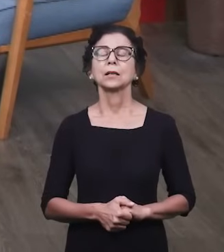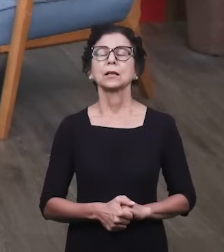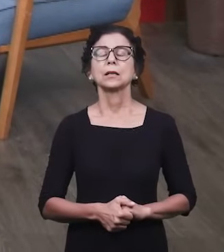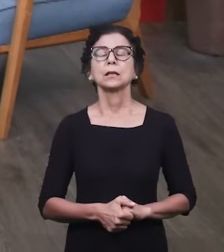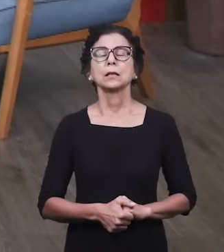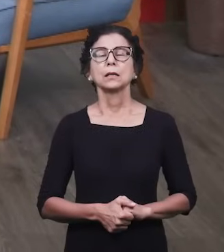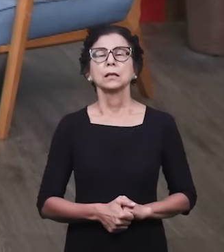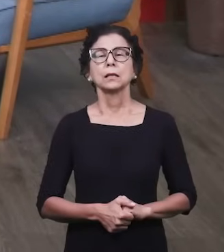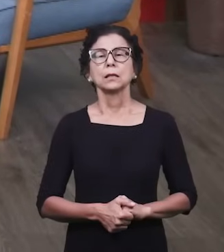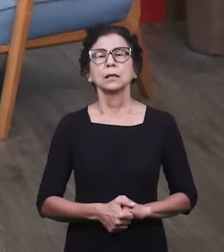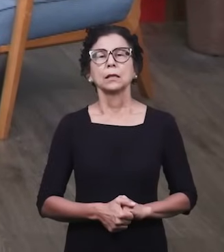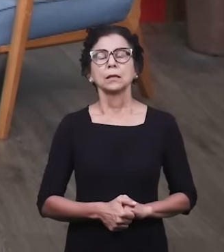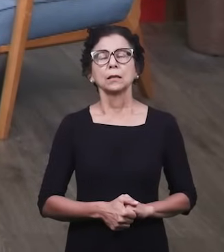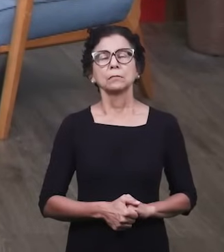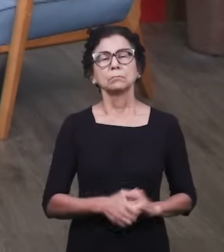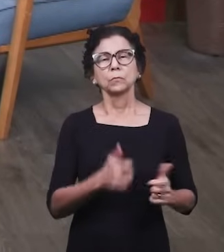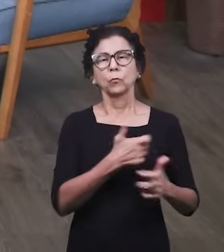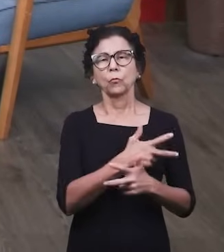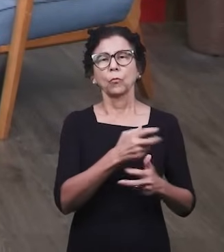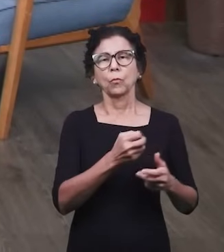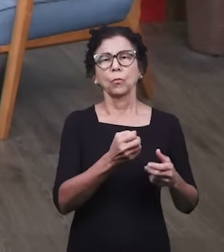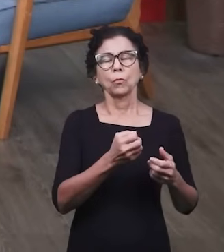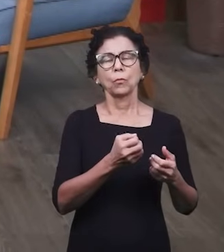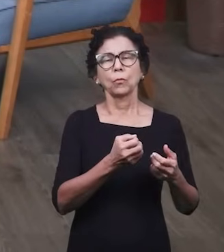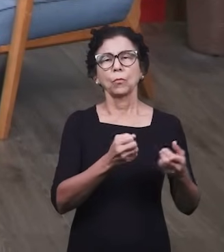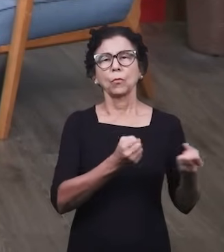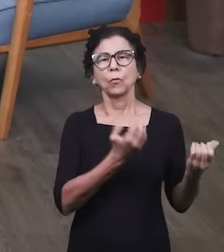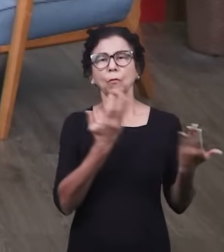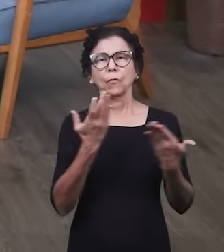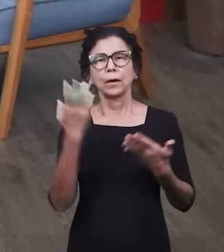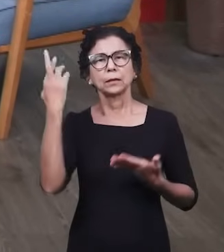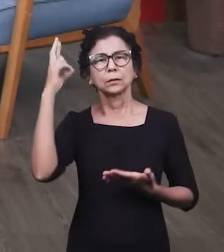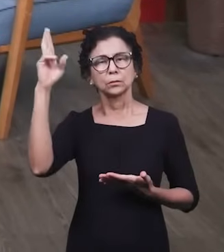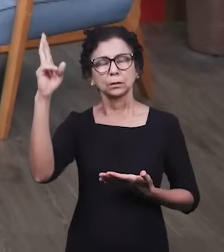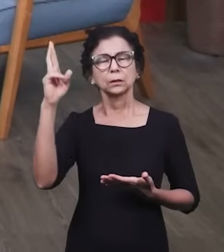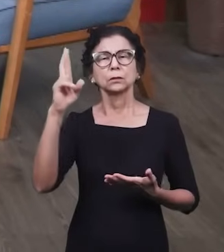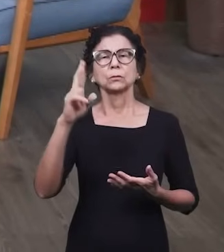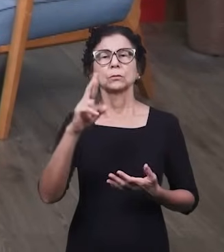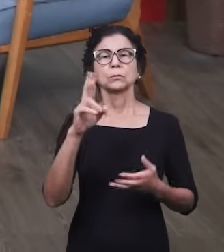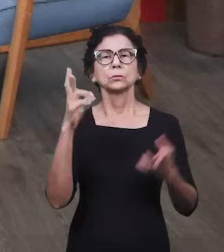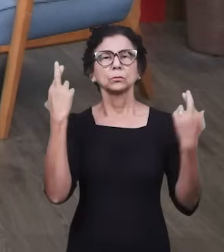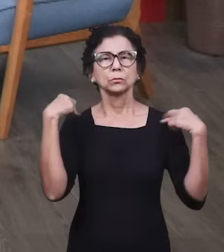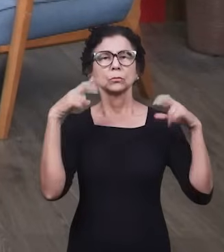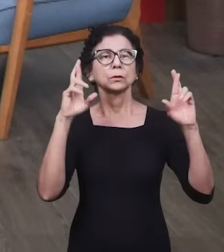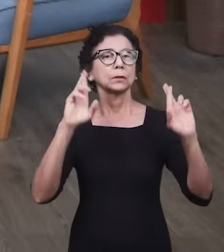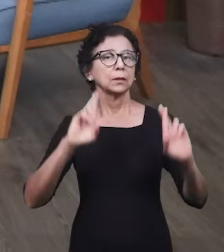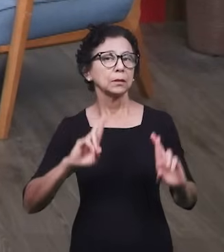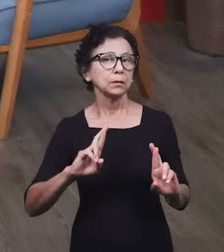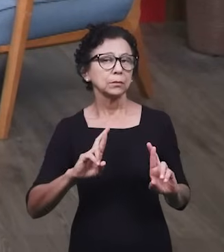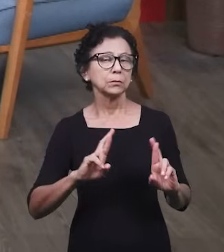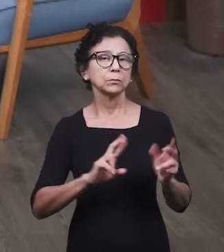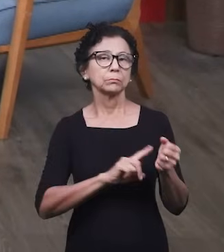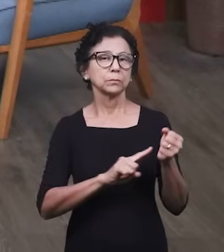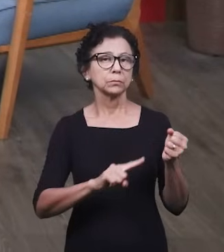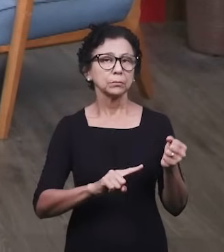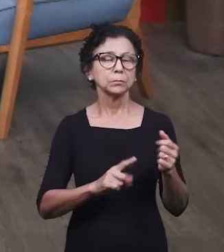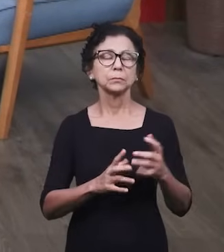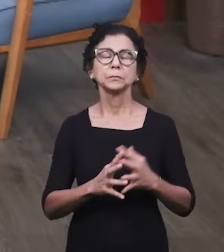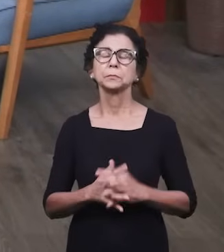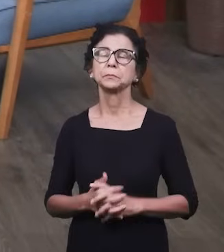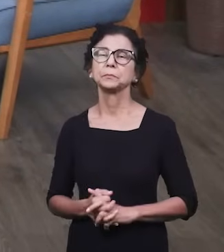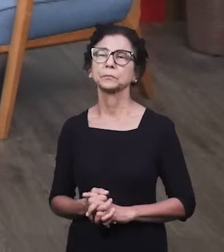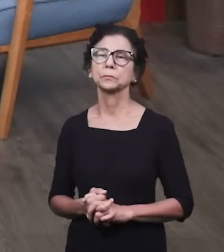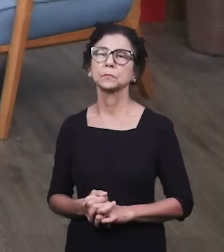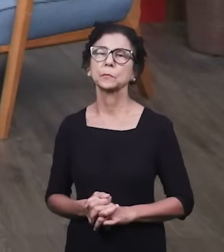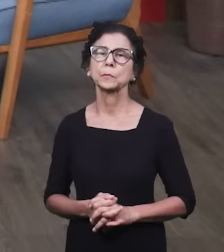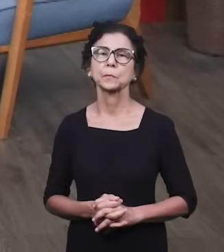para alcançar o homem, a alma necessitada ao longo do tempo. Exatamente, porque